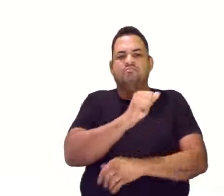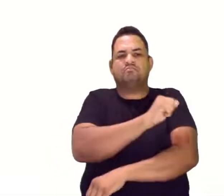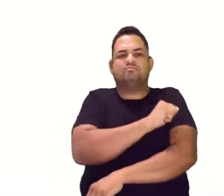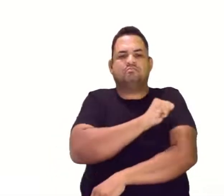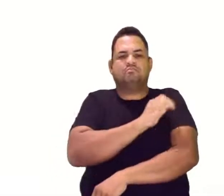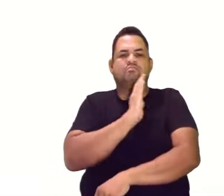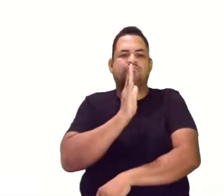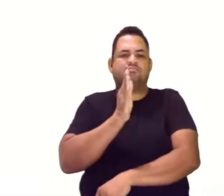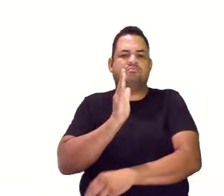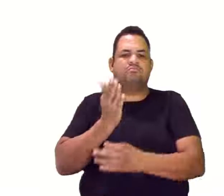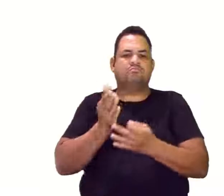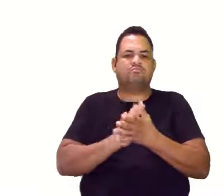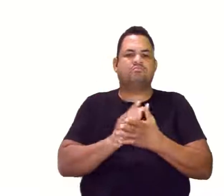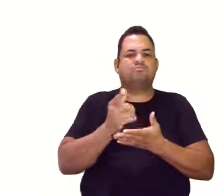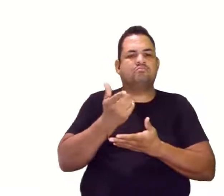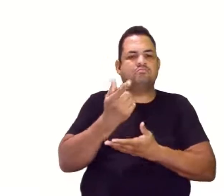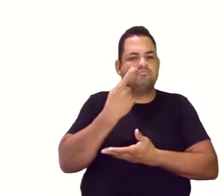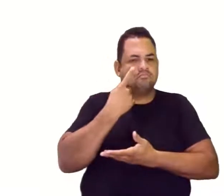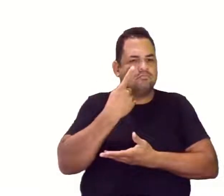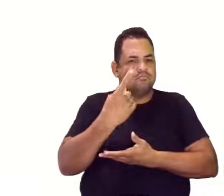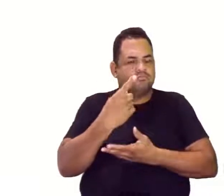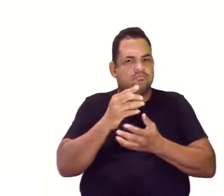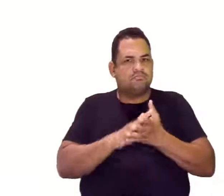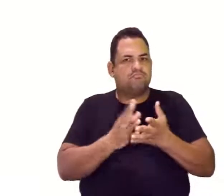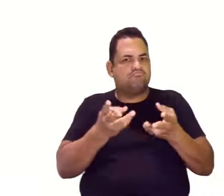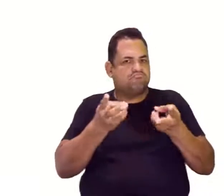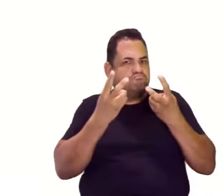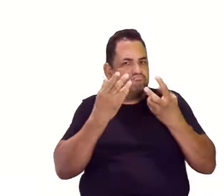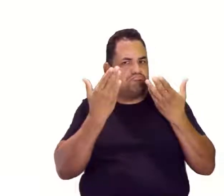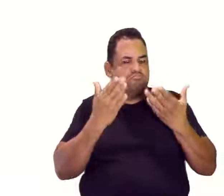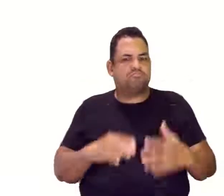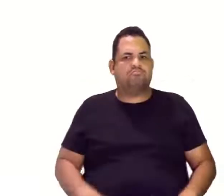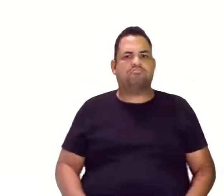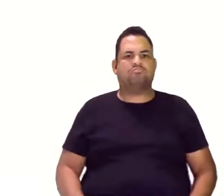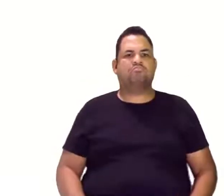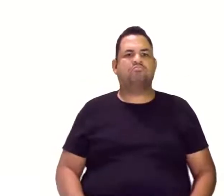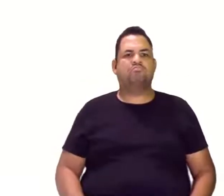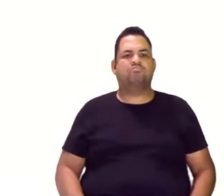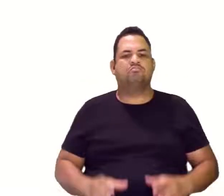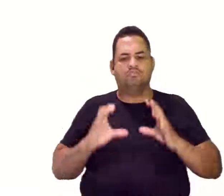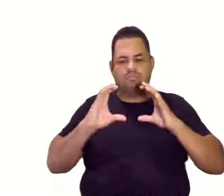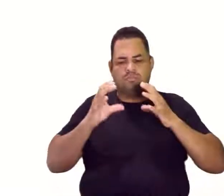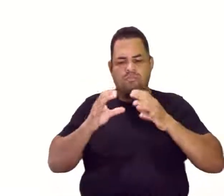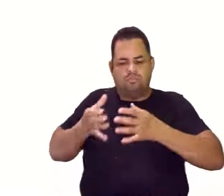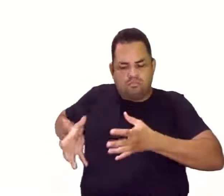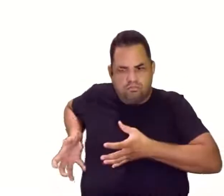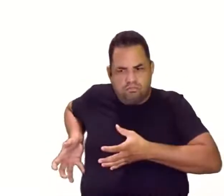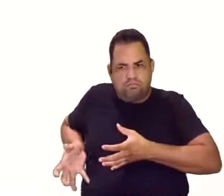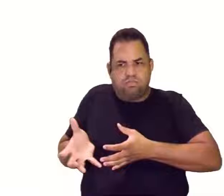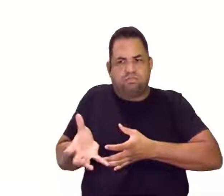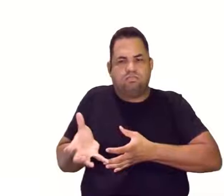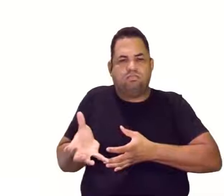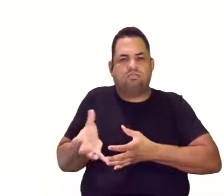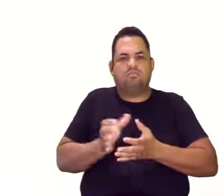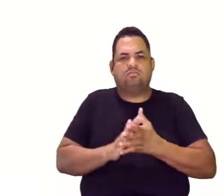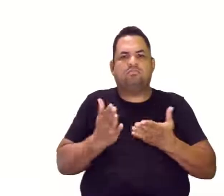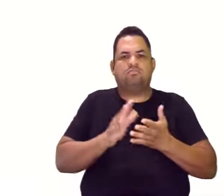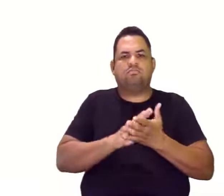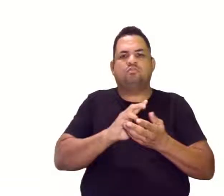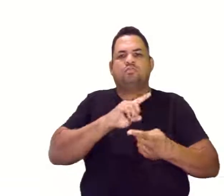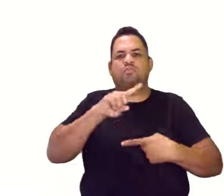vai preparado já pega essa daqui de primeira e já acerta. Vamos lá. O boliche é um esporte